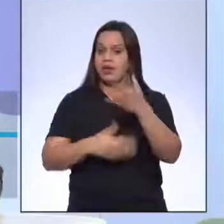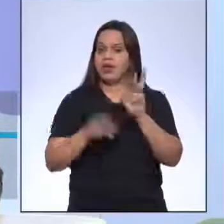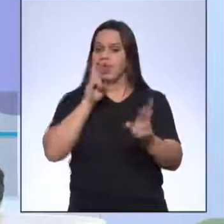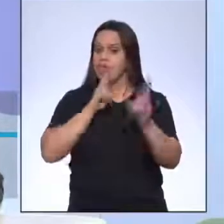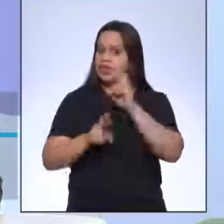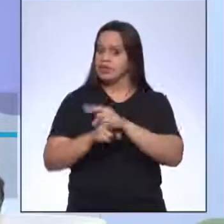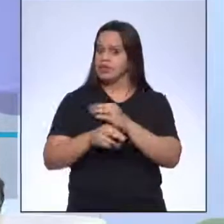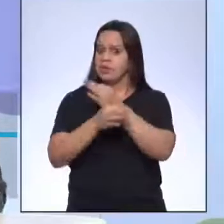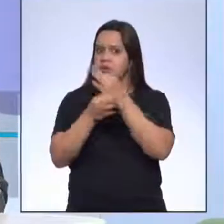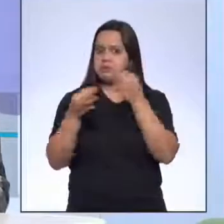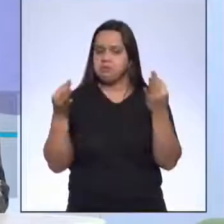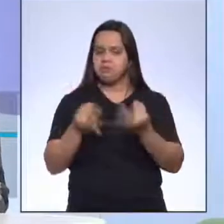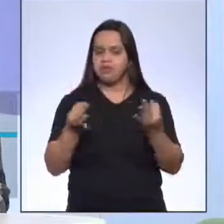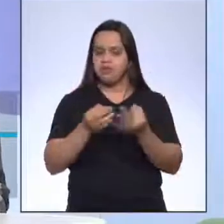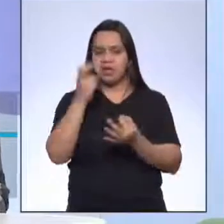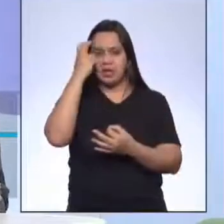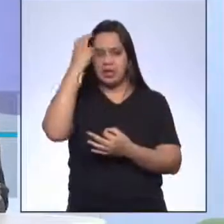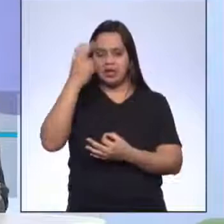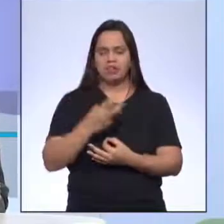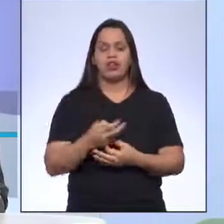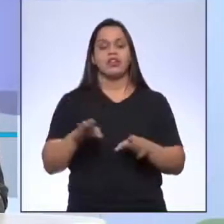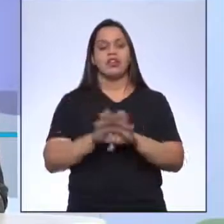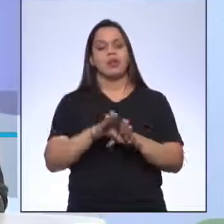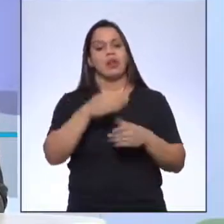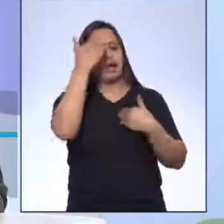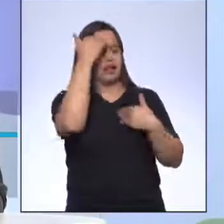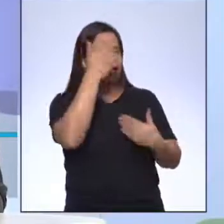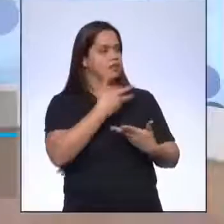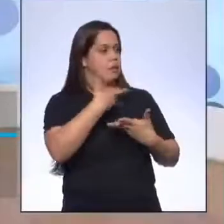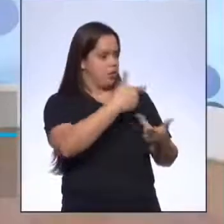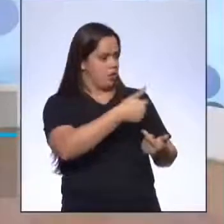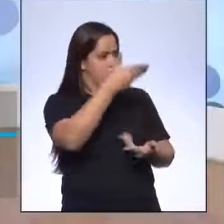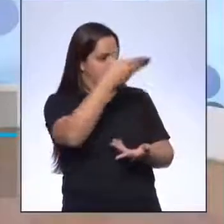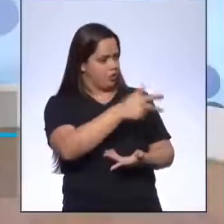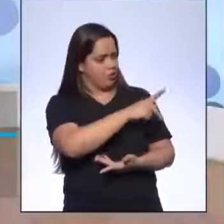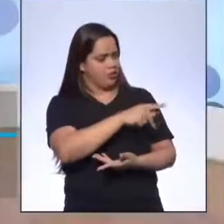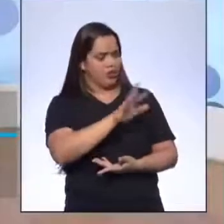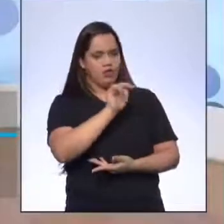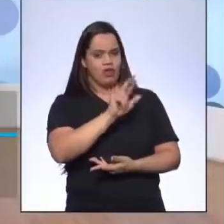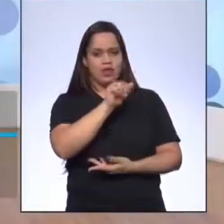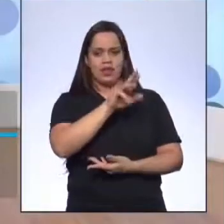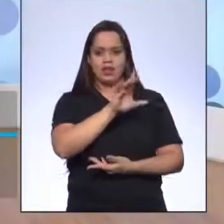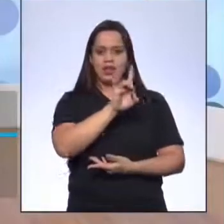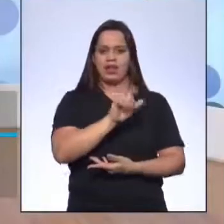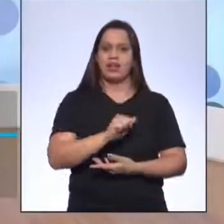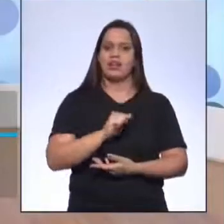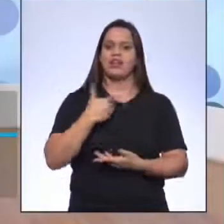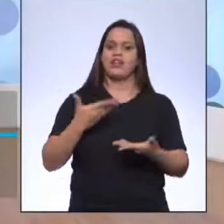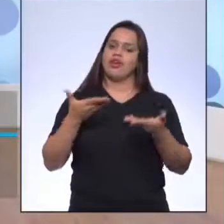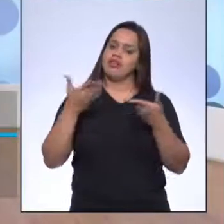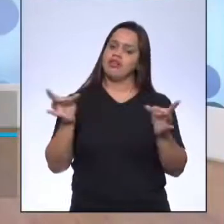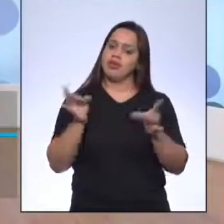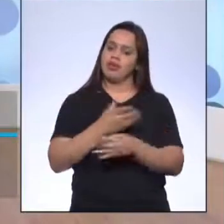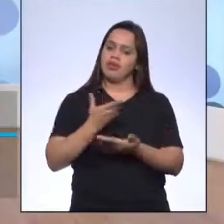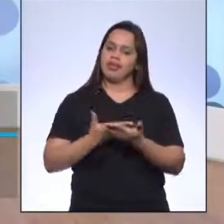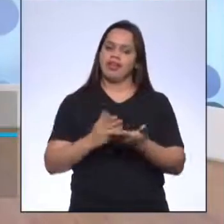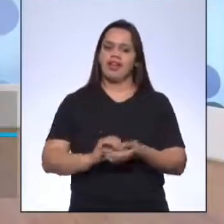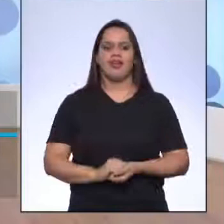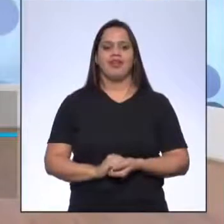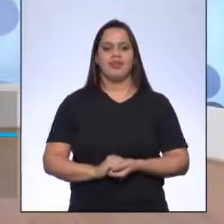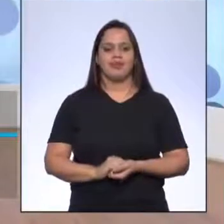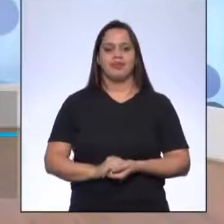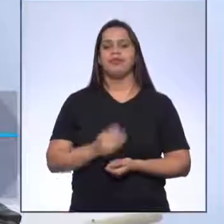elaboradas, muito inteligentes. Gostaria de agradecer o convite da professora Fernanda. Obrigada, Fernanda. E a gente vai ficando por aqui.